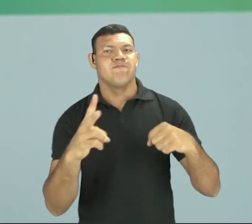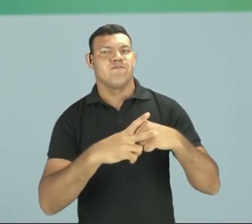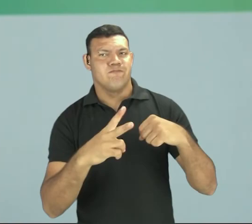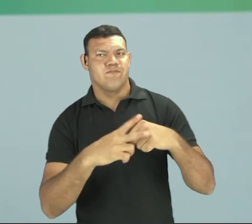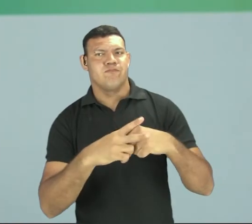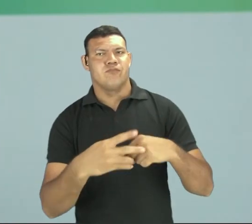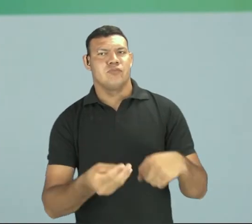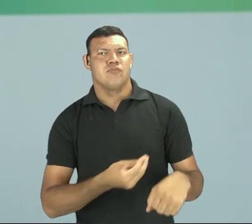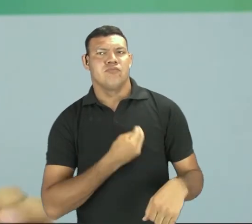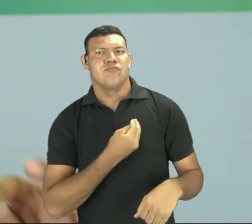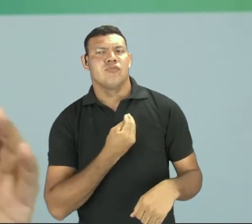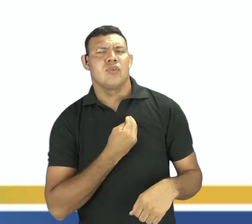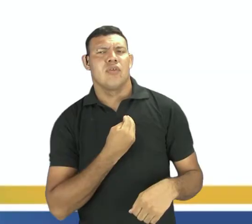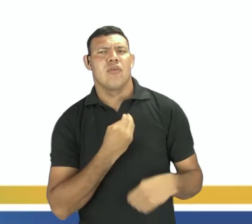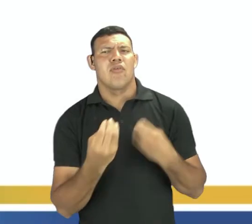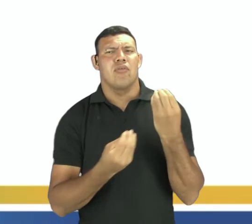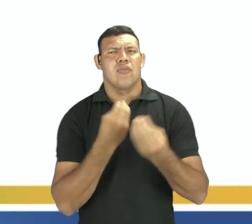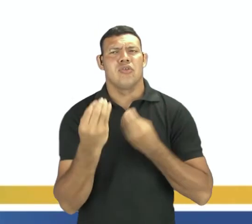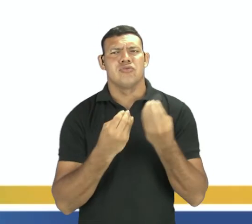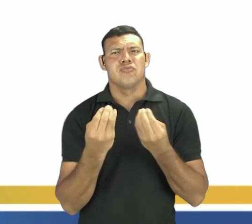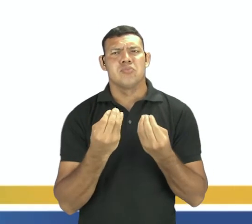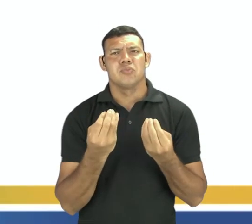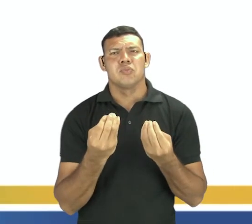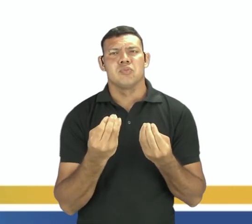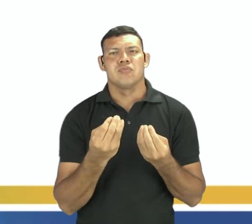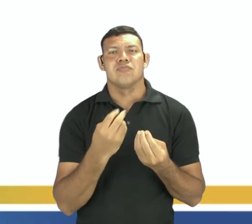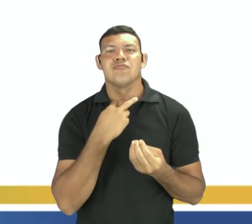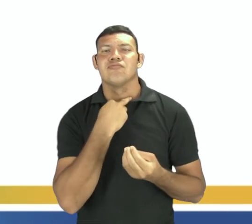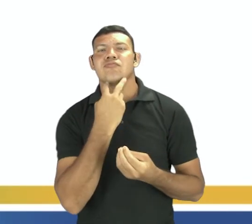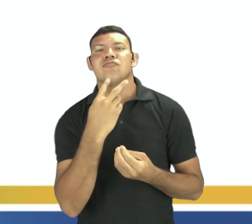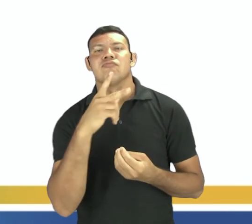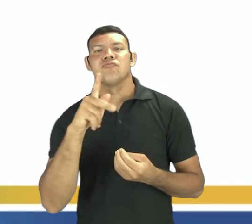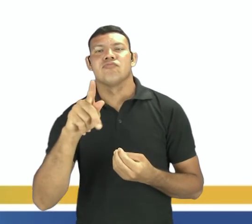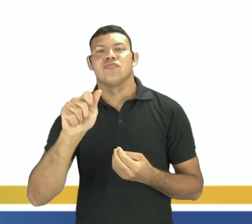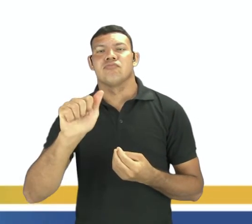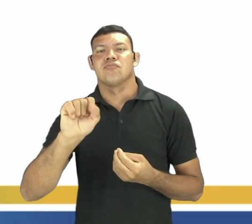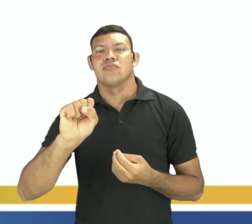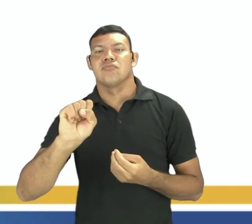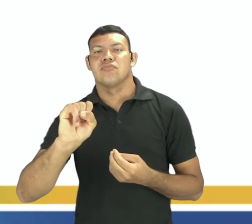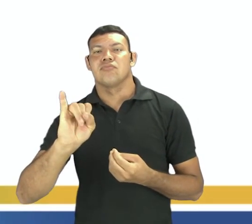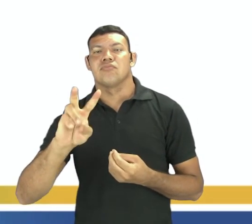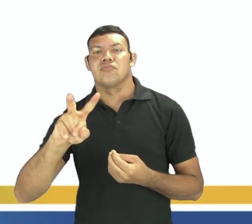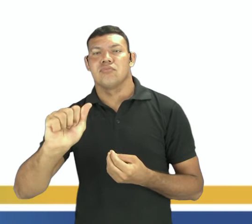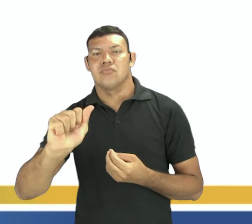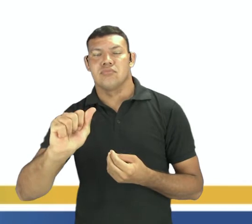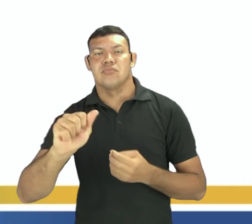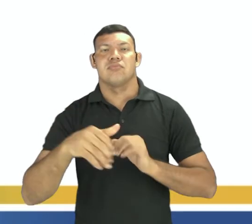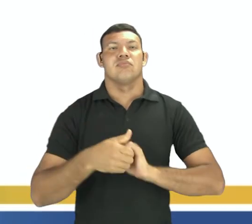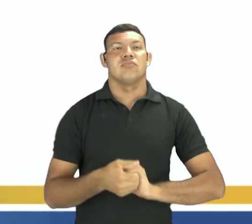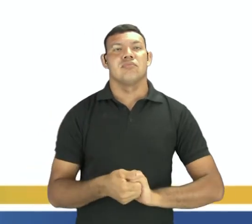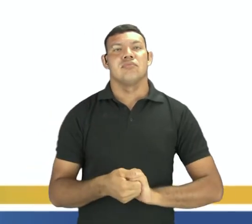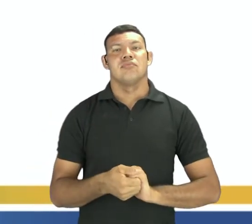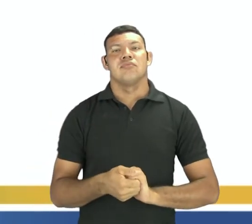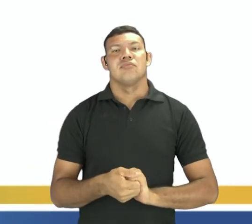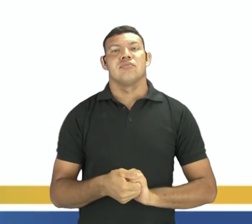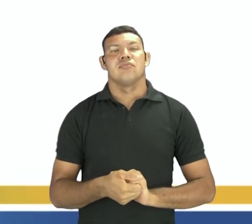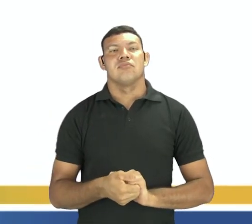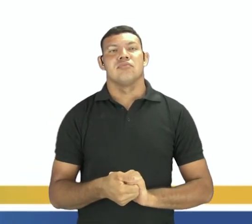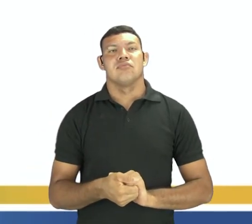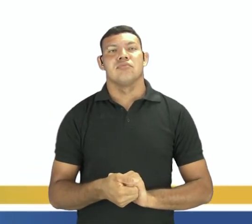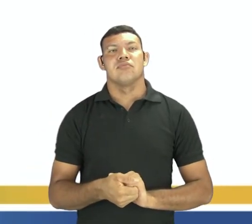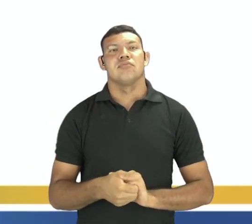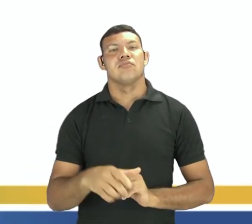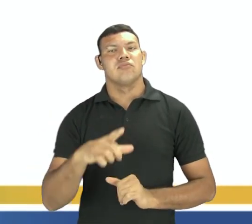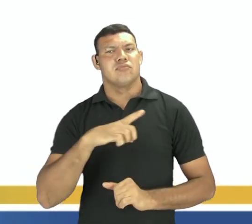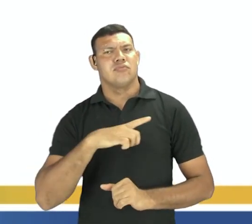fica a estrutura da voz passiva? A new console, vamos usar o verbo to be, como a gente viu no slide. E logo em seguida nós temos o